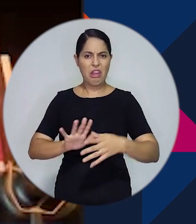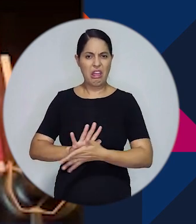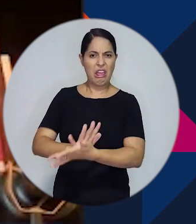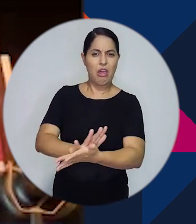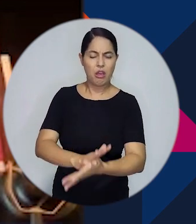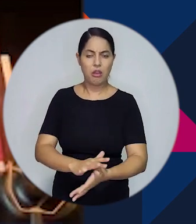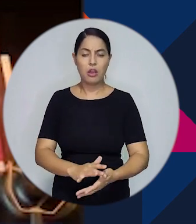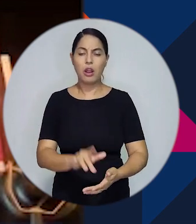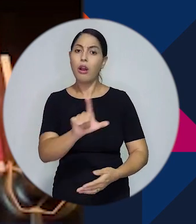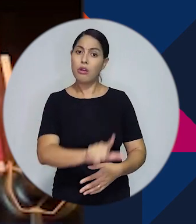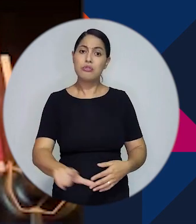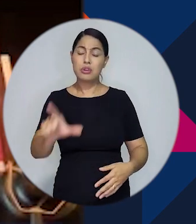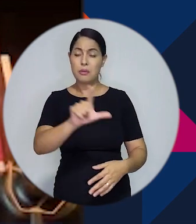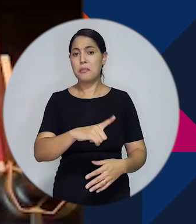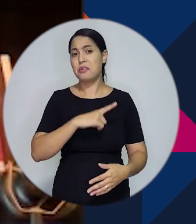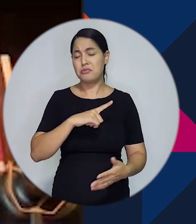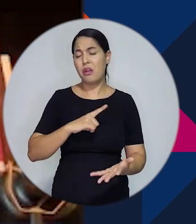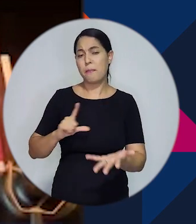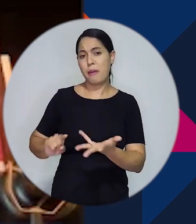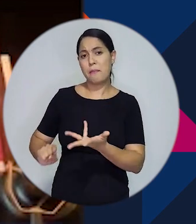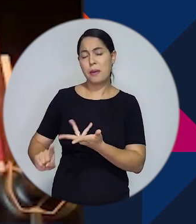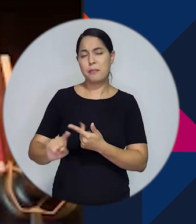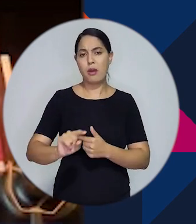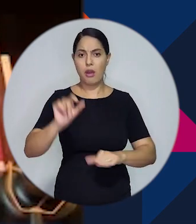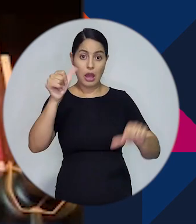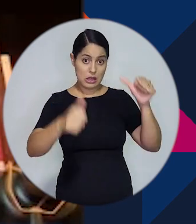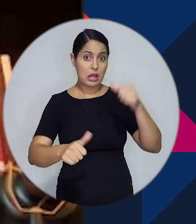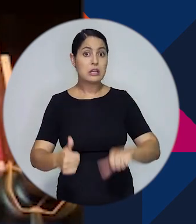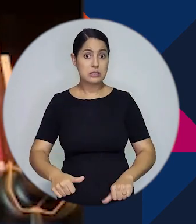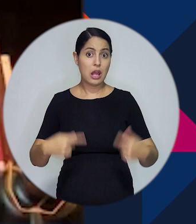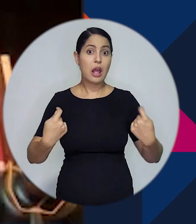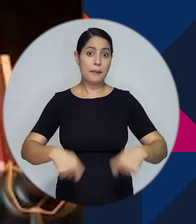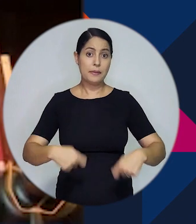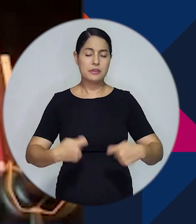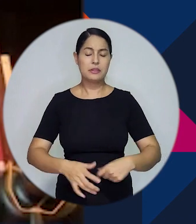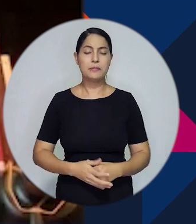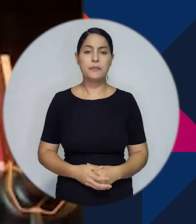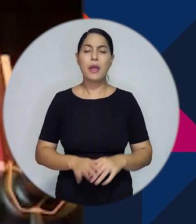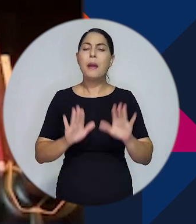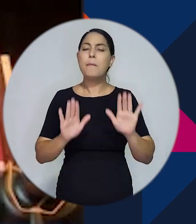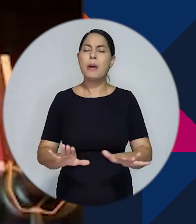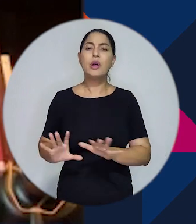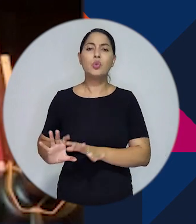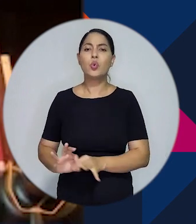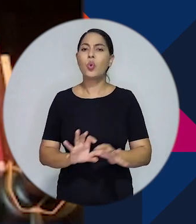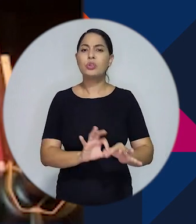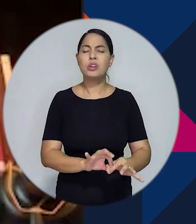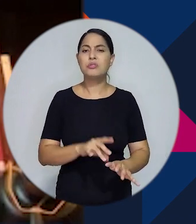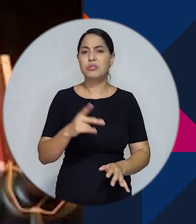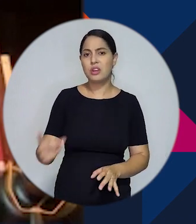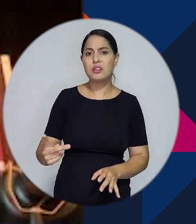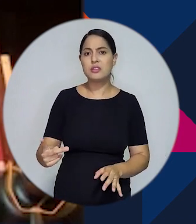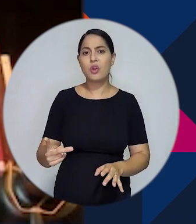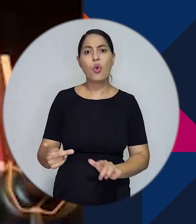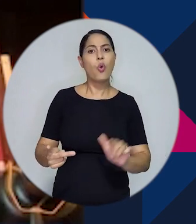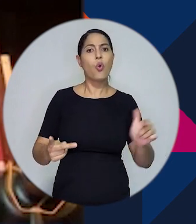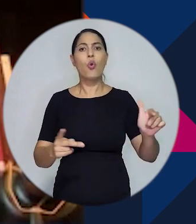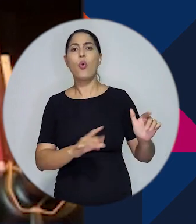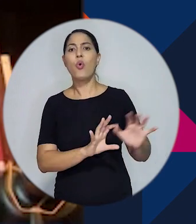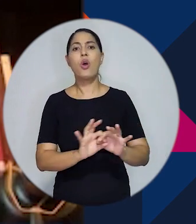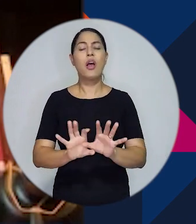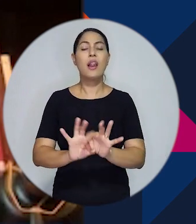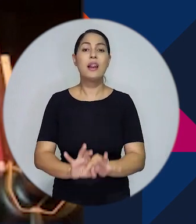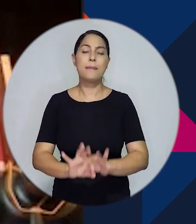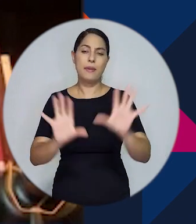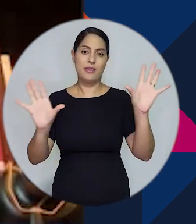de gênero. É evidente que nós temos algumas pautas, algumas balizas que devem ser observadas. Agora, fora desses extremos, a liberdade é